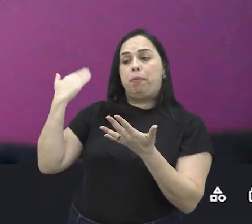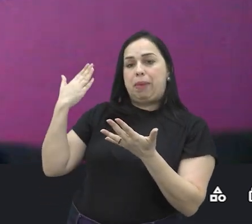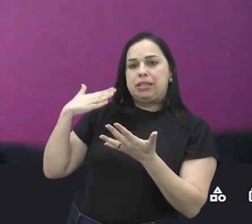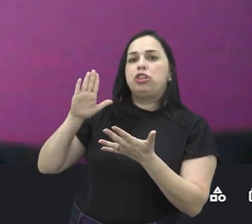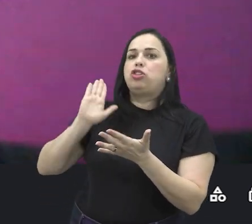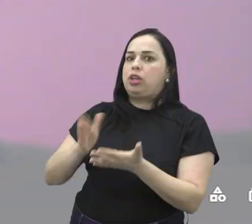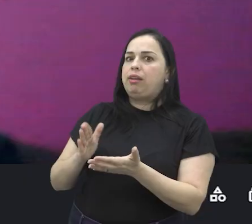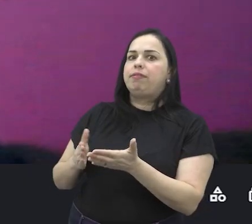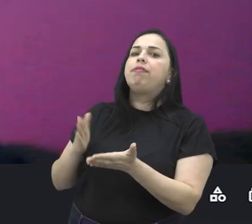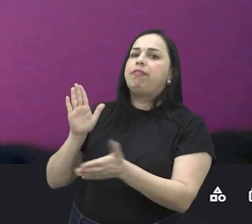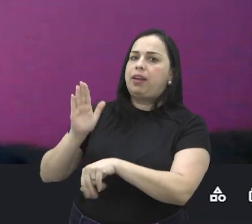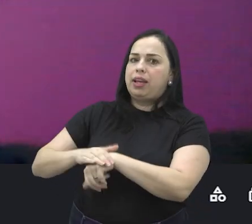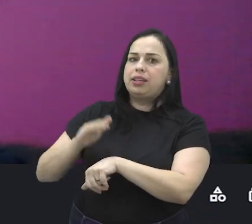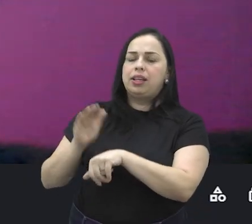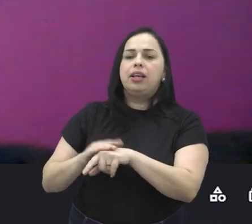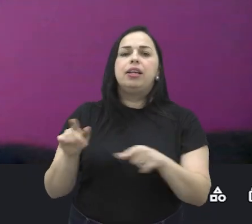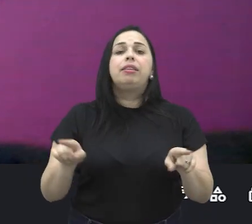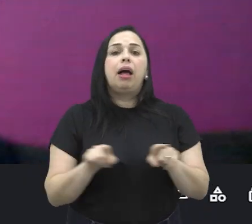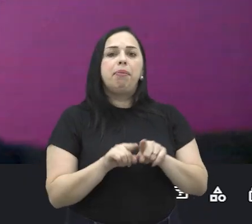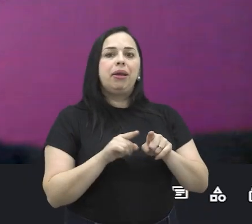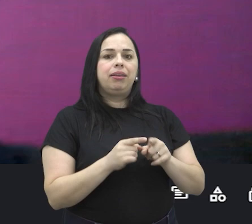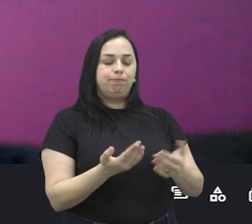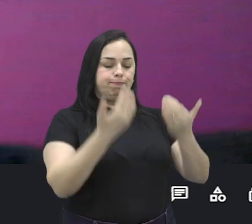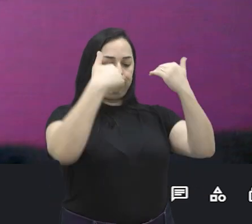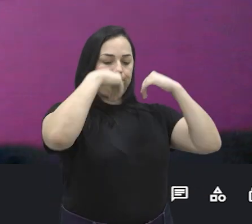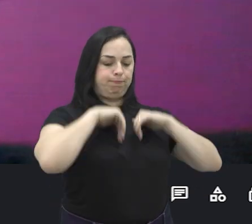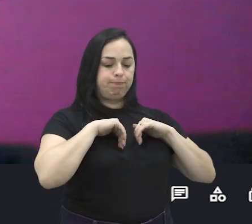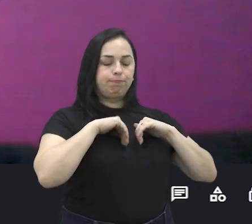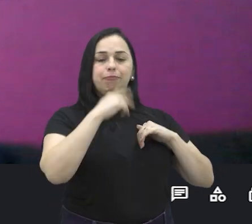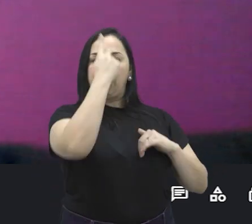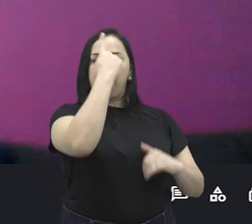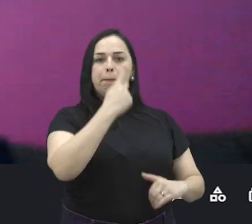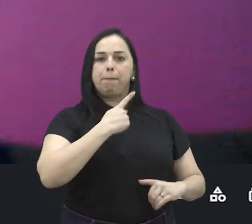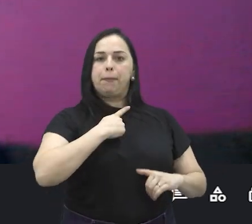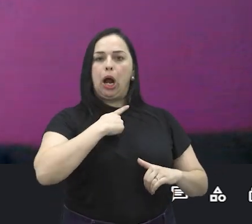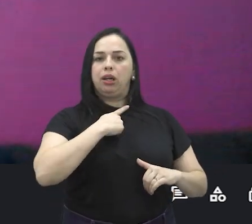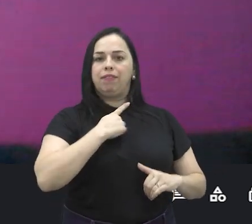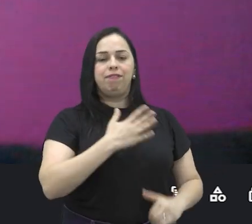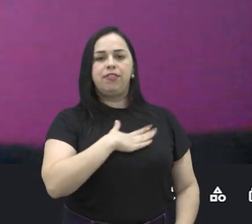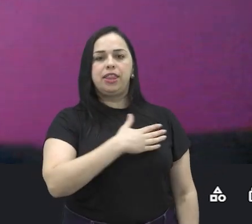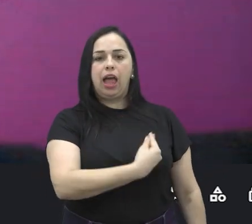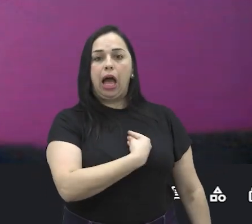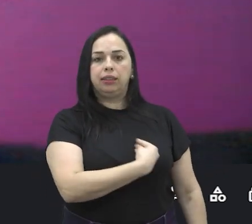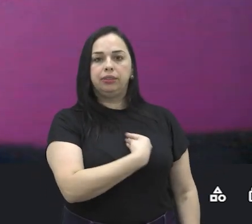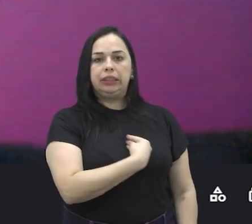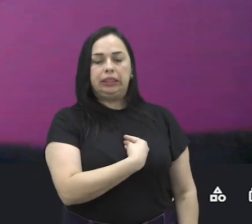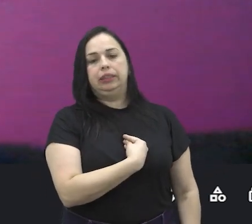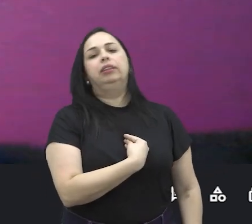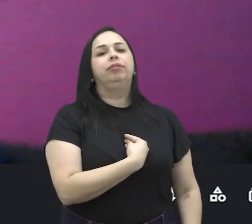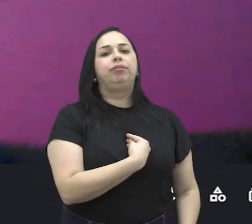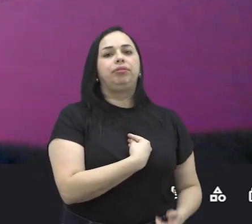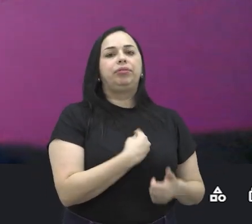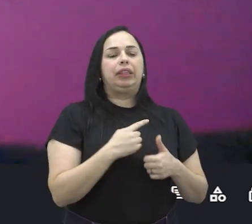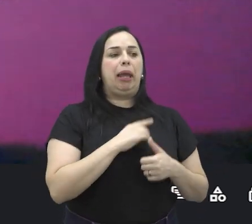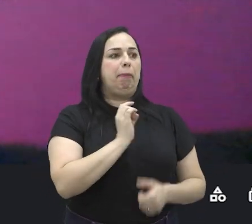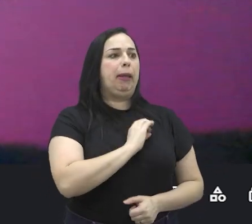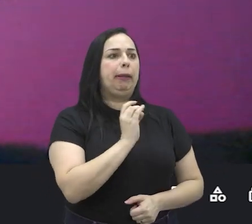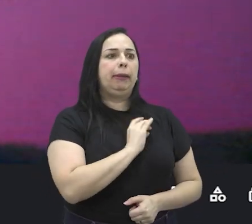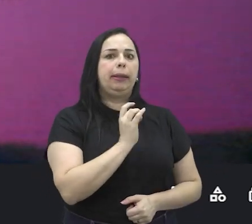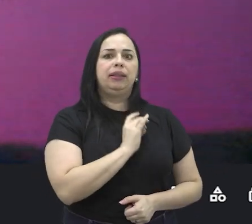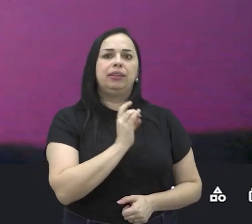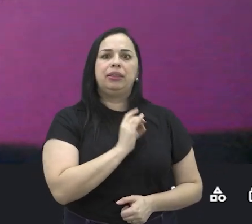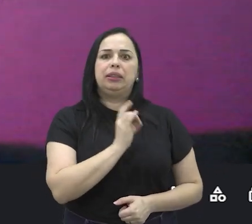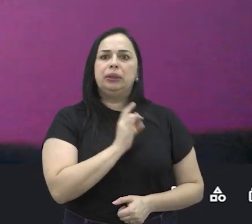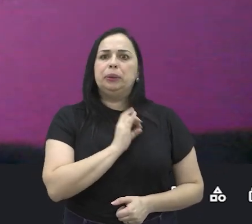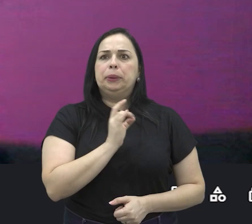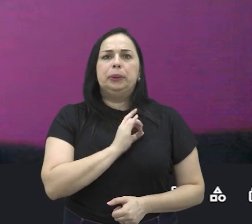passado, né? A gente tem também os fatores internos, que são os fatores individuais. Então, Então, essa pessoa, ela tem muito medo,